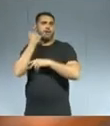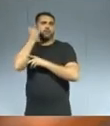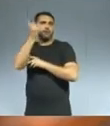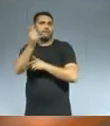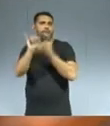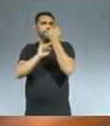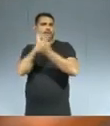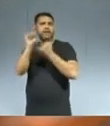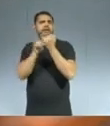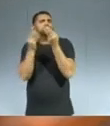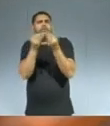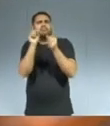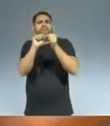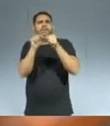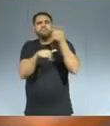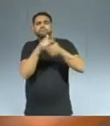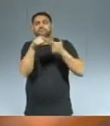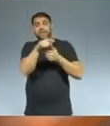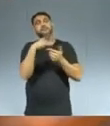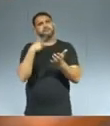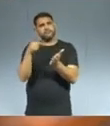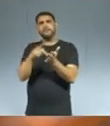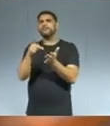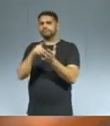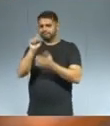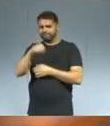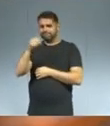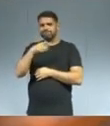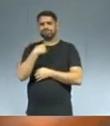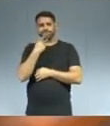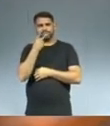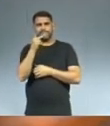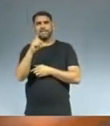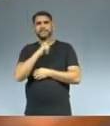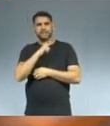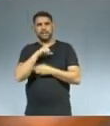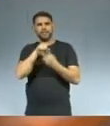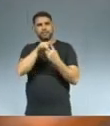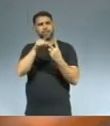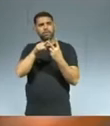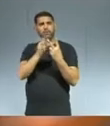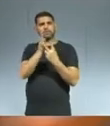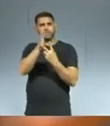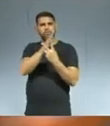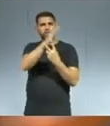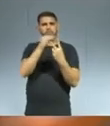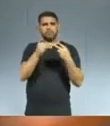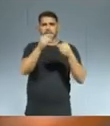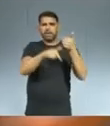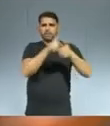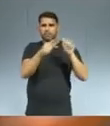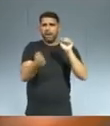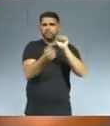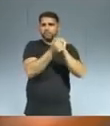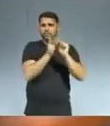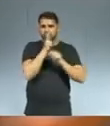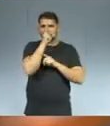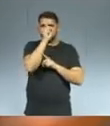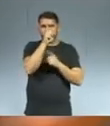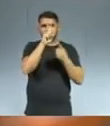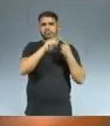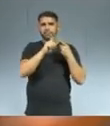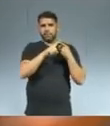né o pão com certeza na verdade a gente tem aí dois outros Ministérios que tem atuado de forma